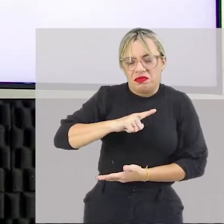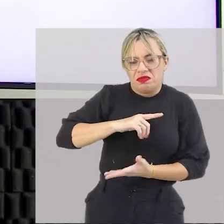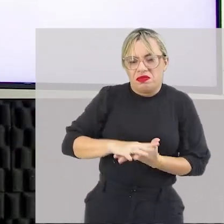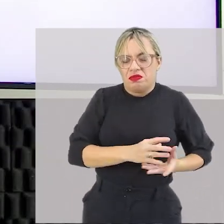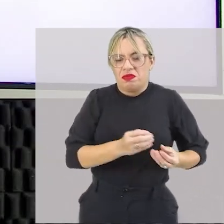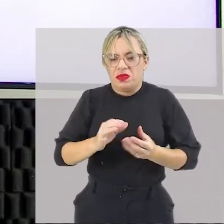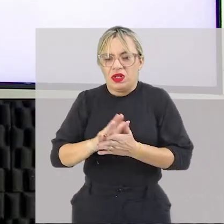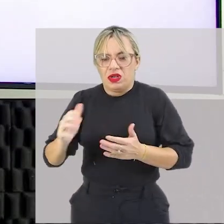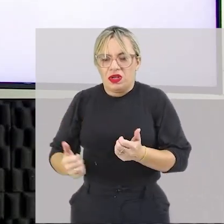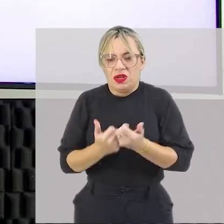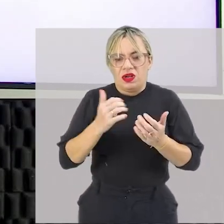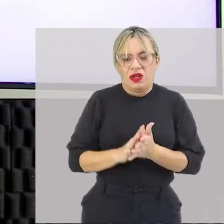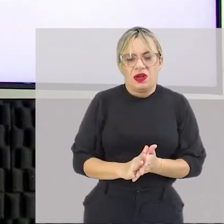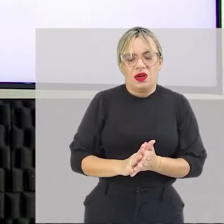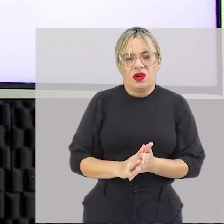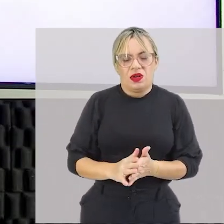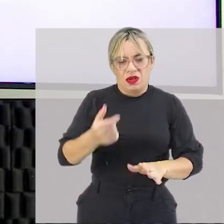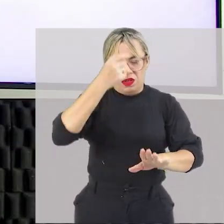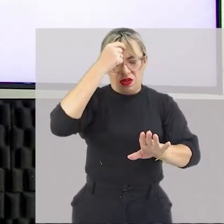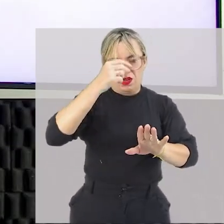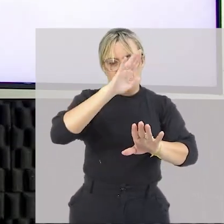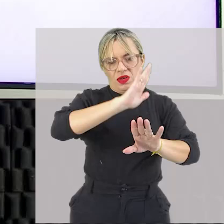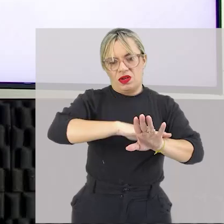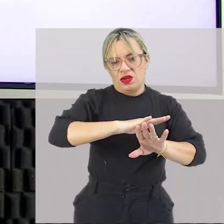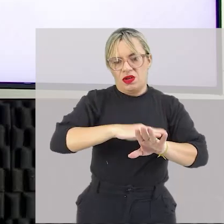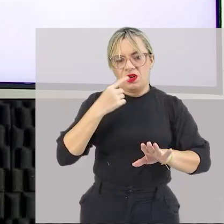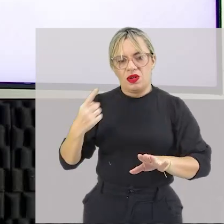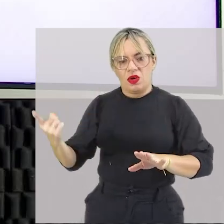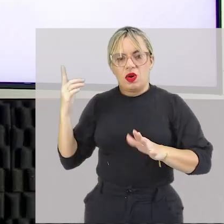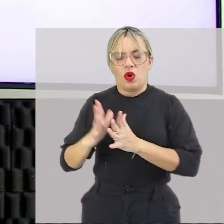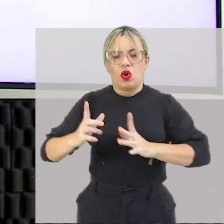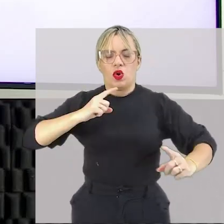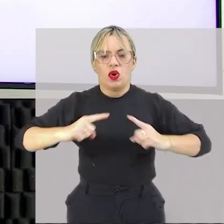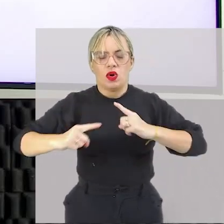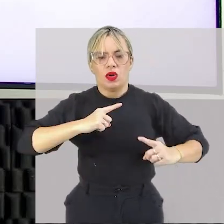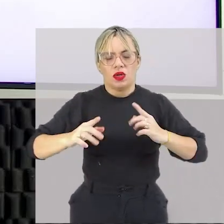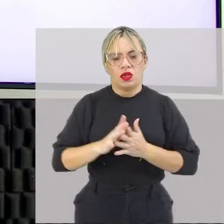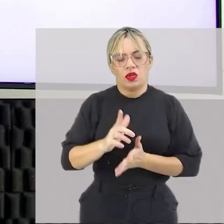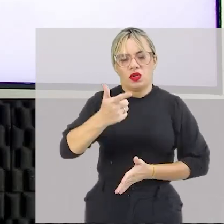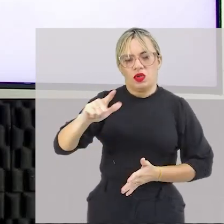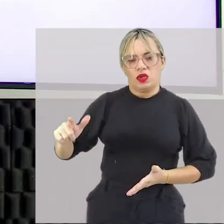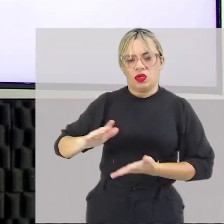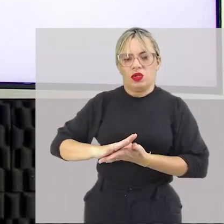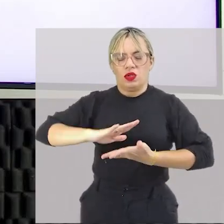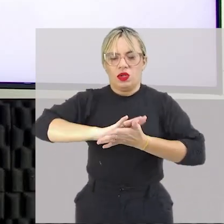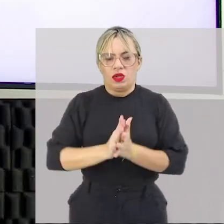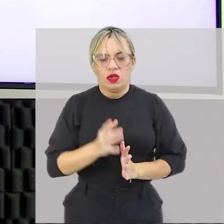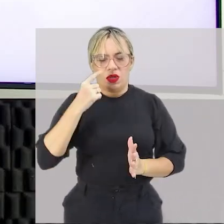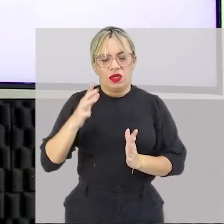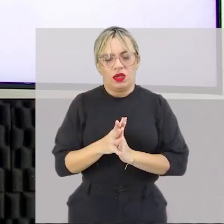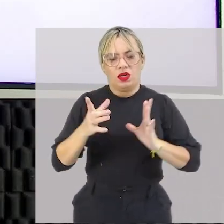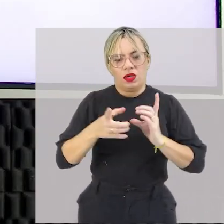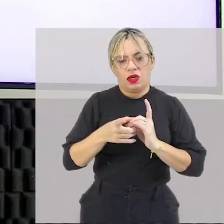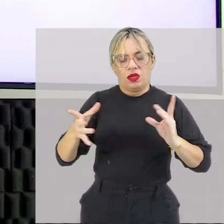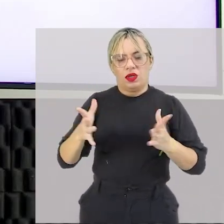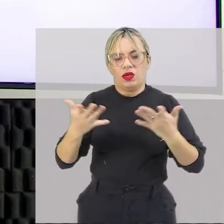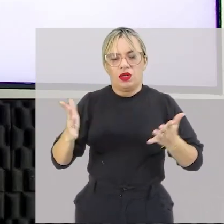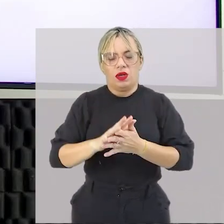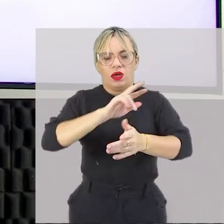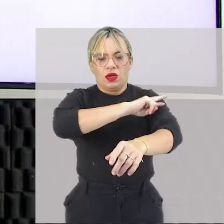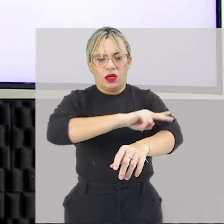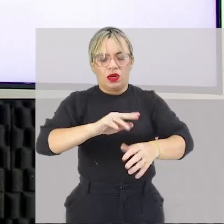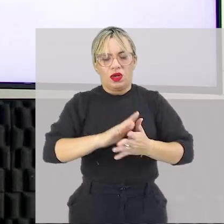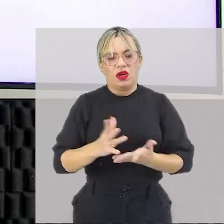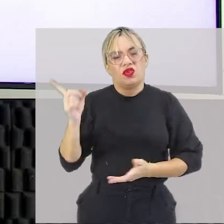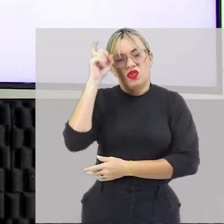a opressão racial. Então o discurso que não existia racismo no Brasil, que a gente chama de democracia racial, ele dificultou o combate